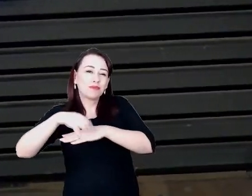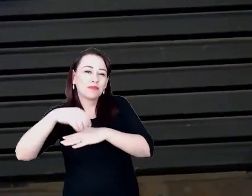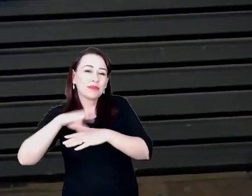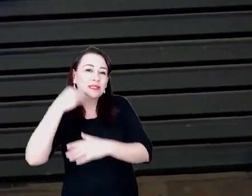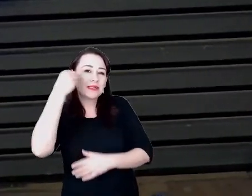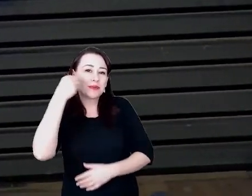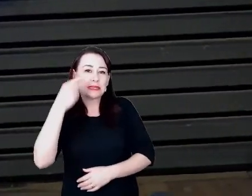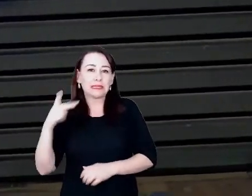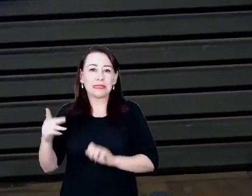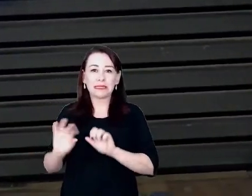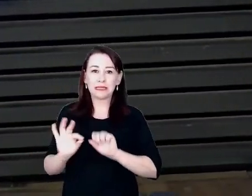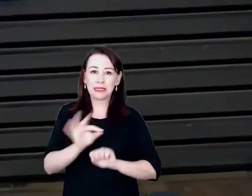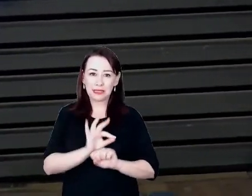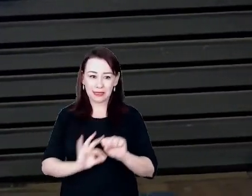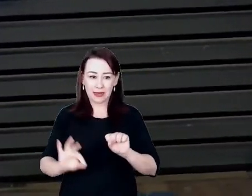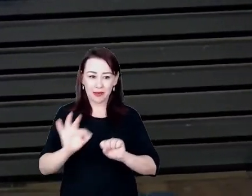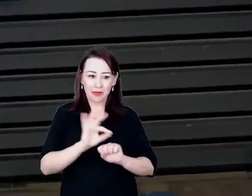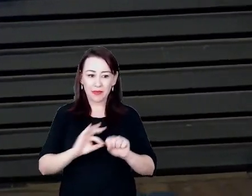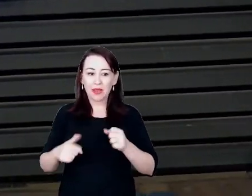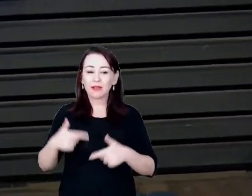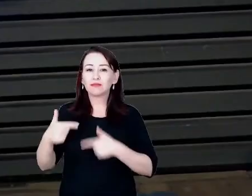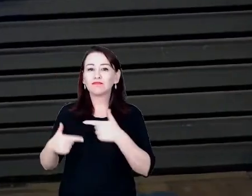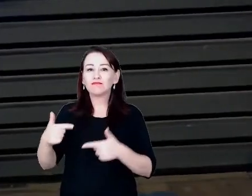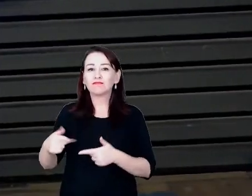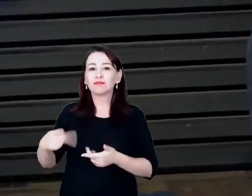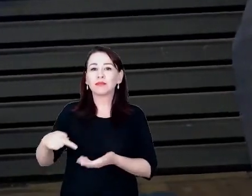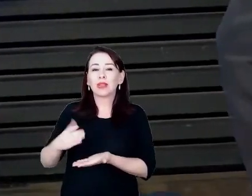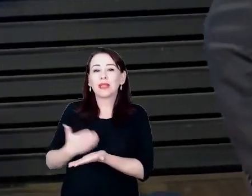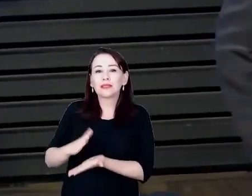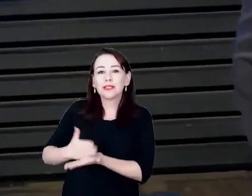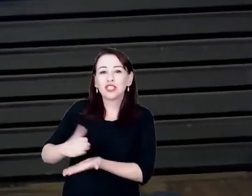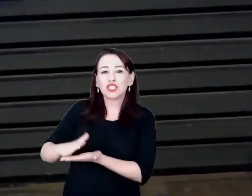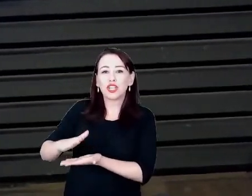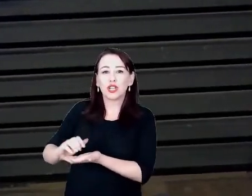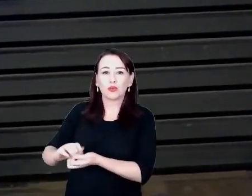né, na operação de pilha de disposição de rejeito, né.